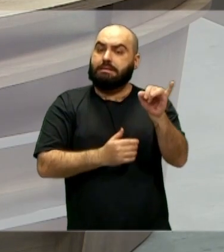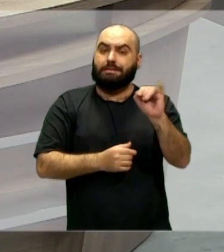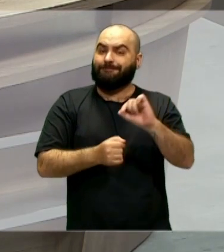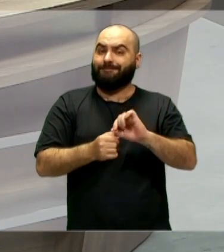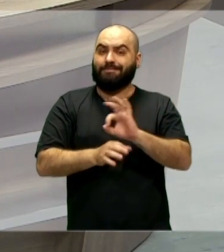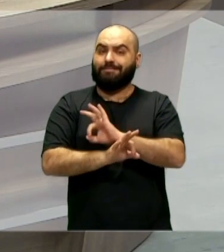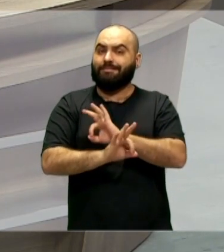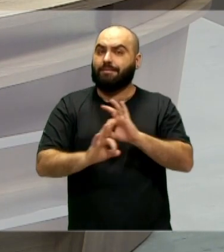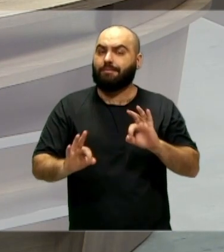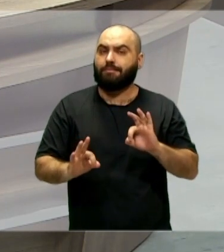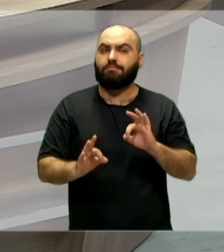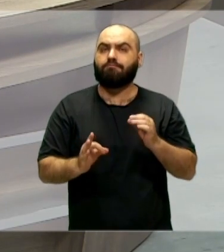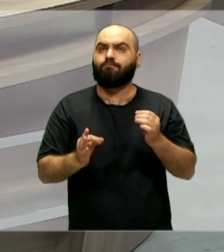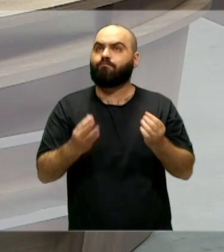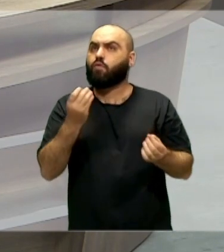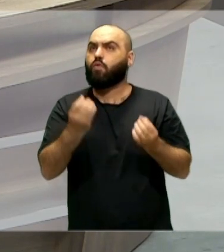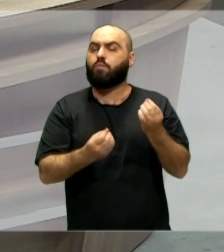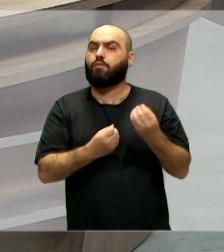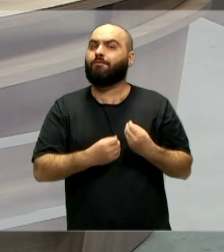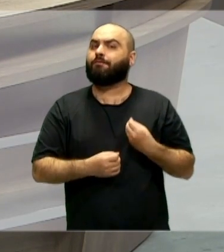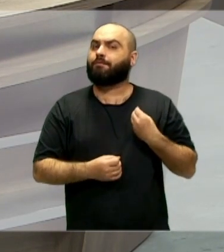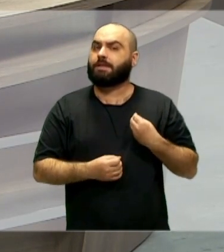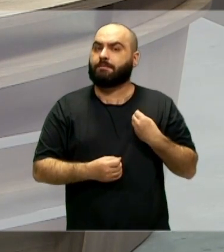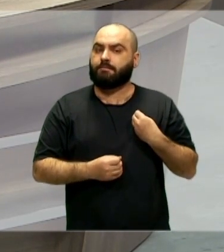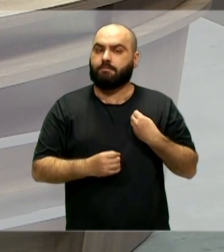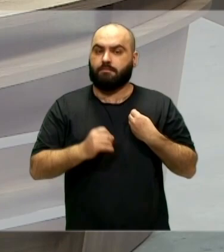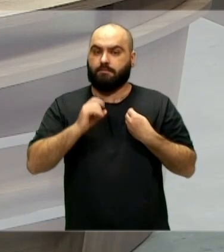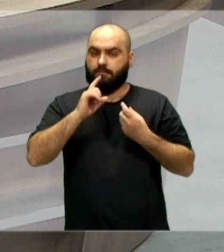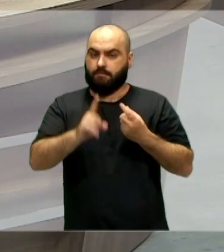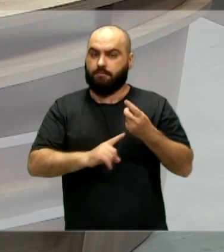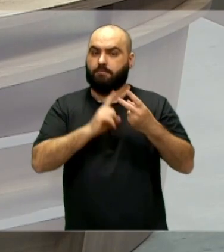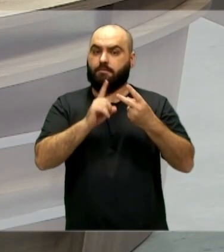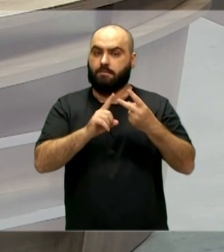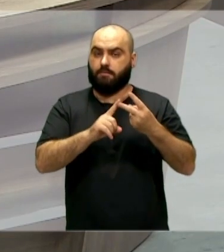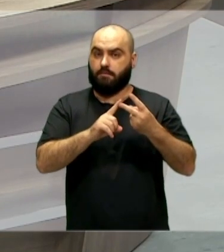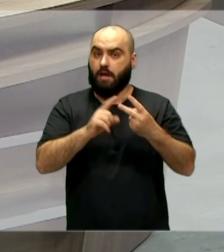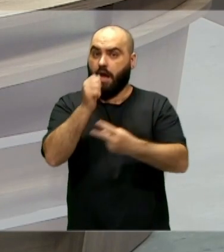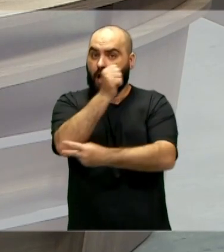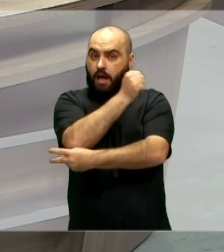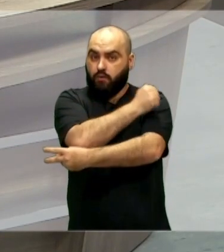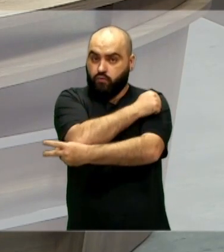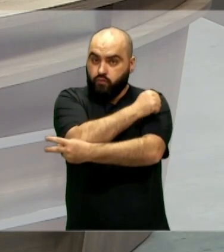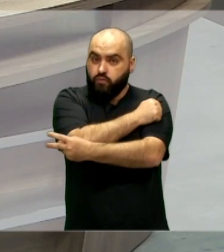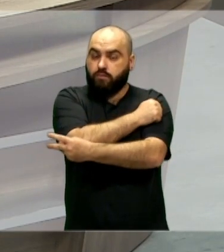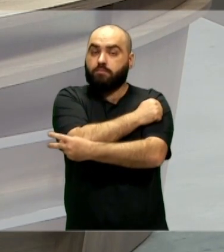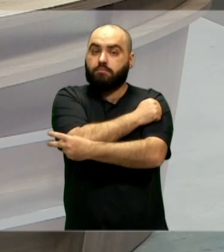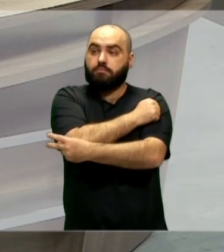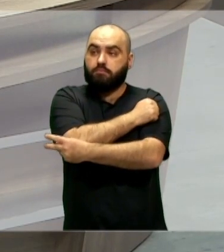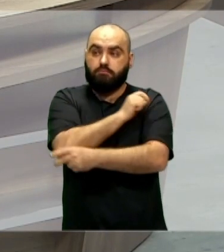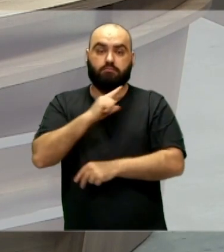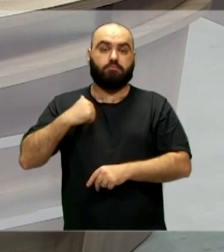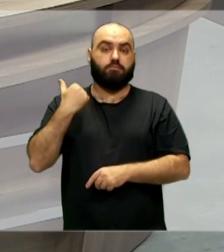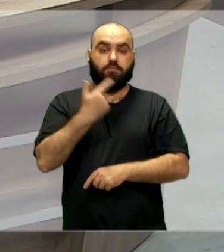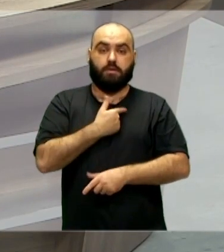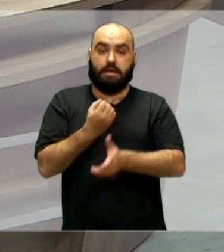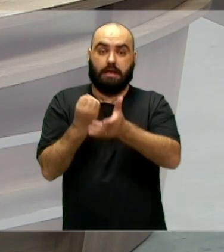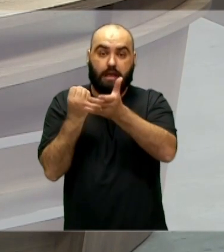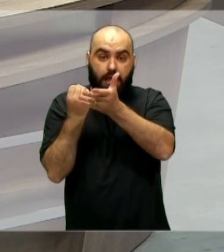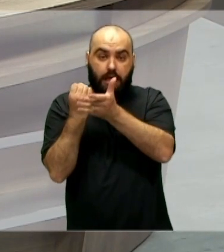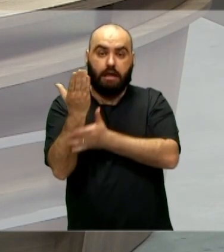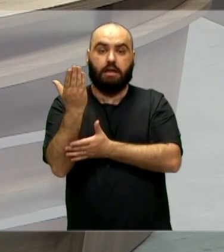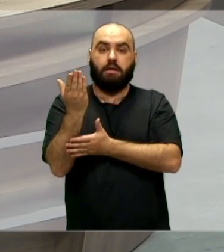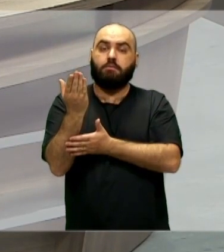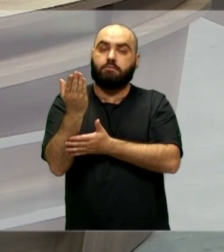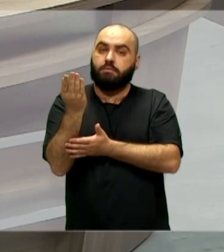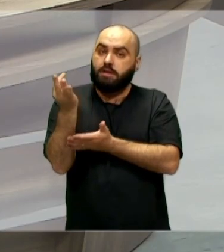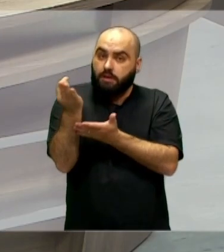toda dentro da vida. Logo em seguida, esses alunos trazem, a gente monta um projeto terapêutico. Olha, a partir do momento a gente